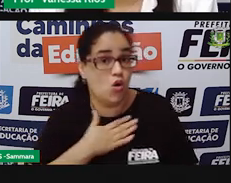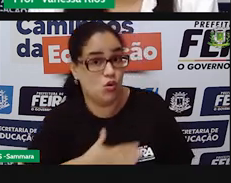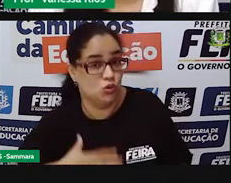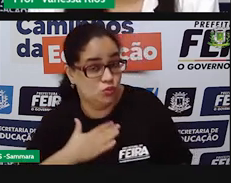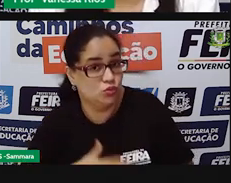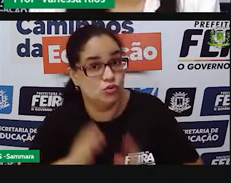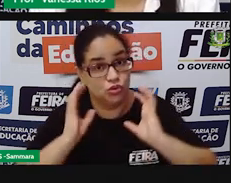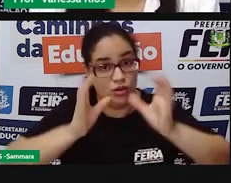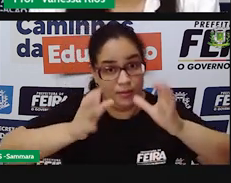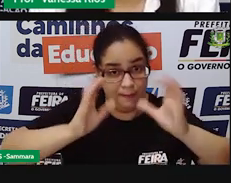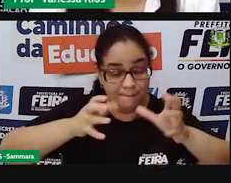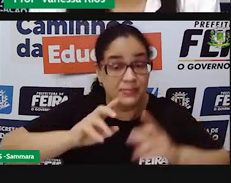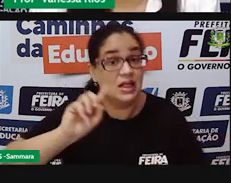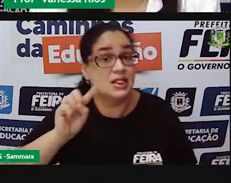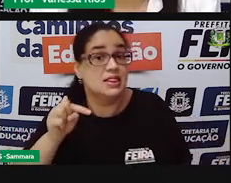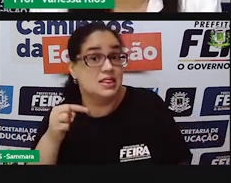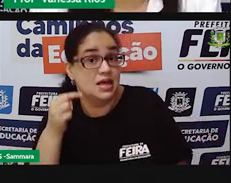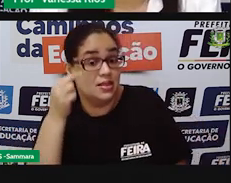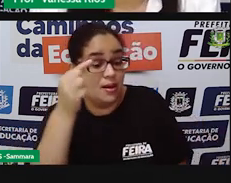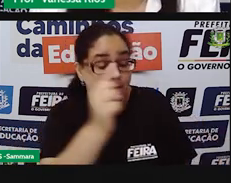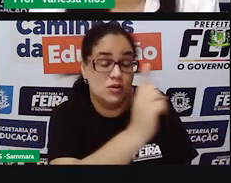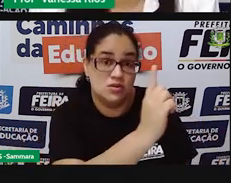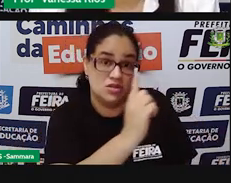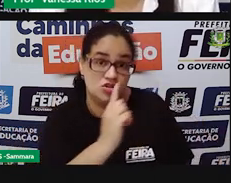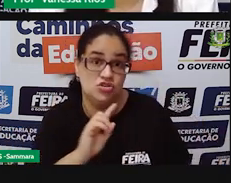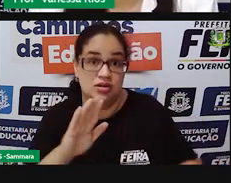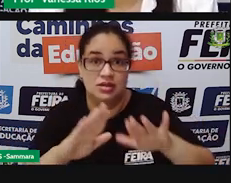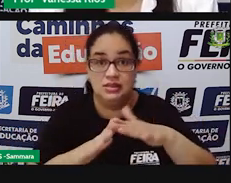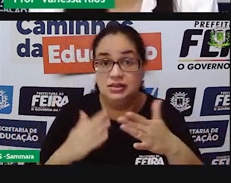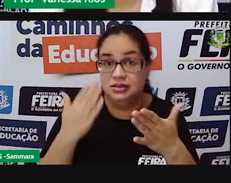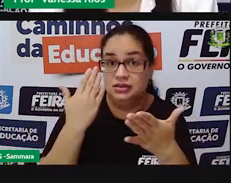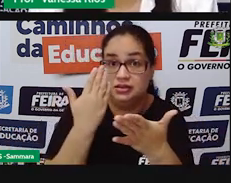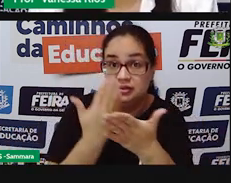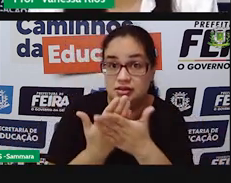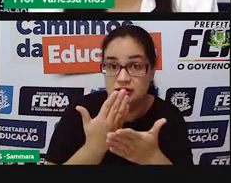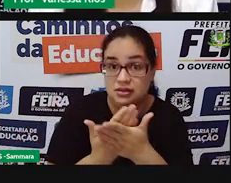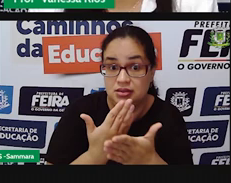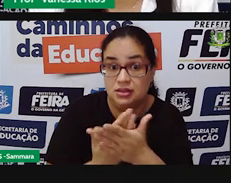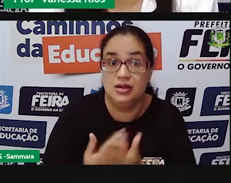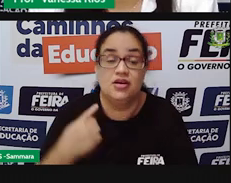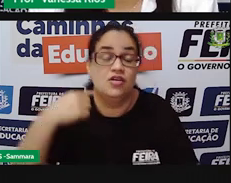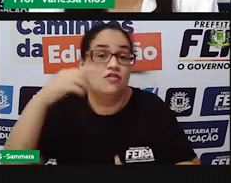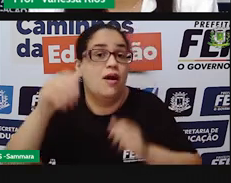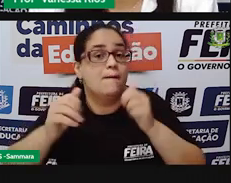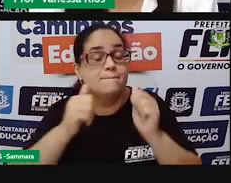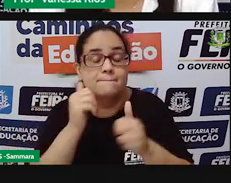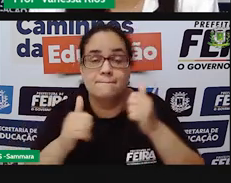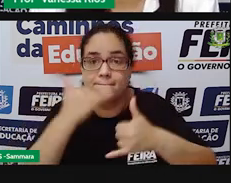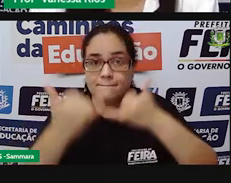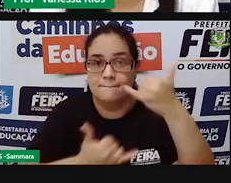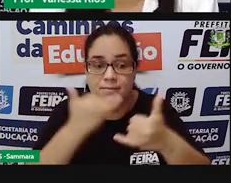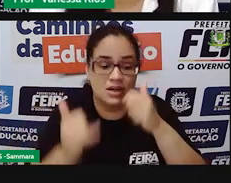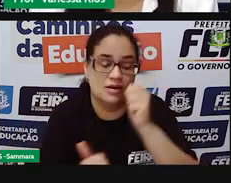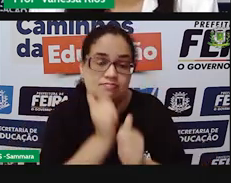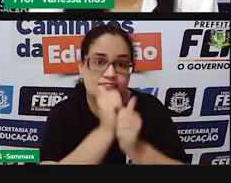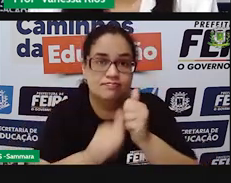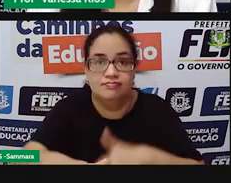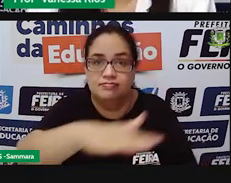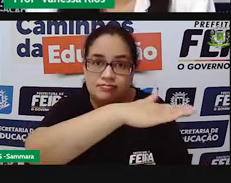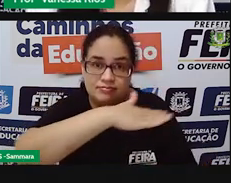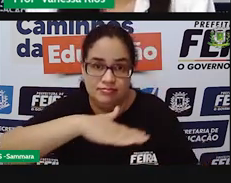bola. Depois que chegam da escola, eles vão para o campinho que fica perto da casa